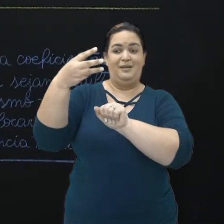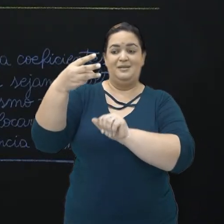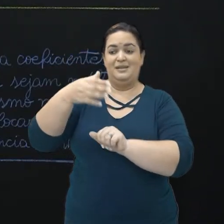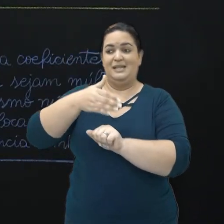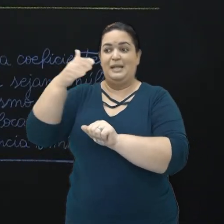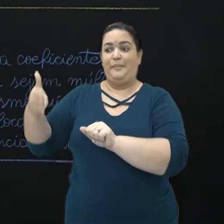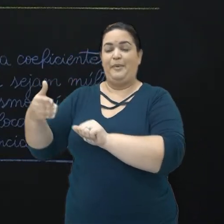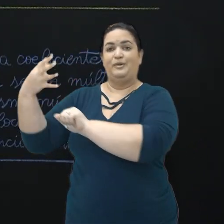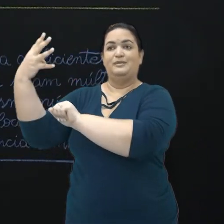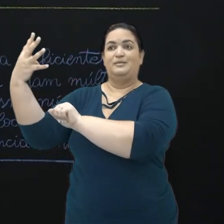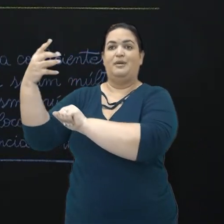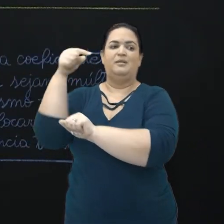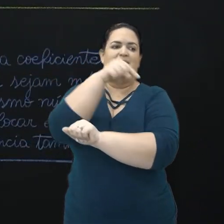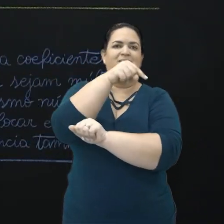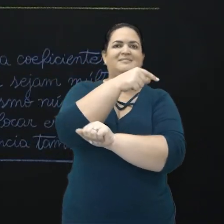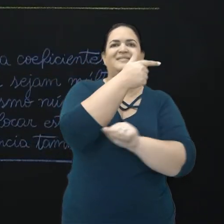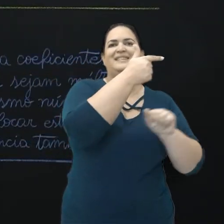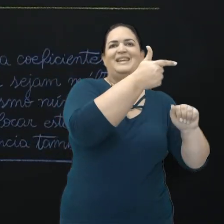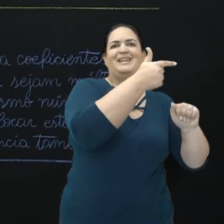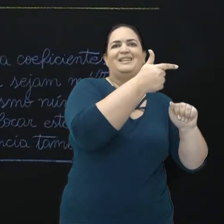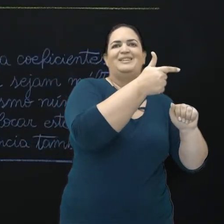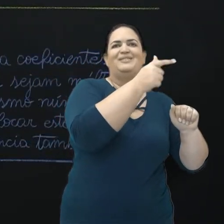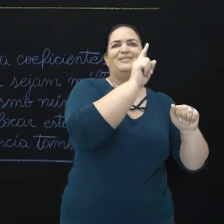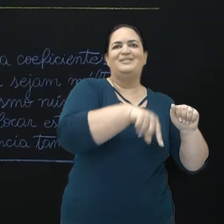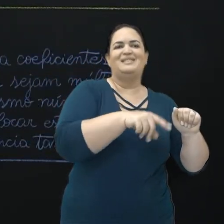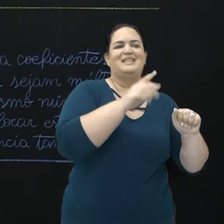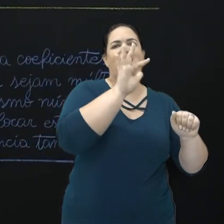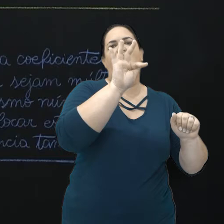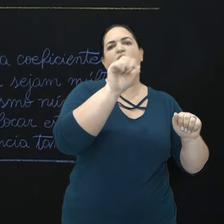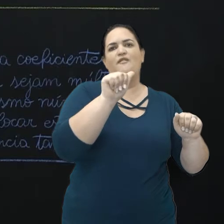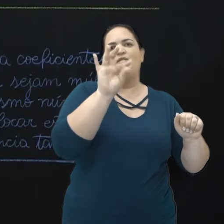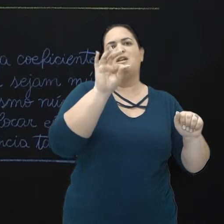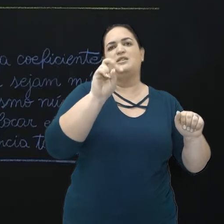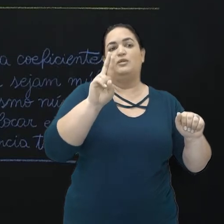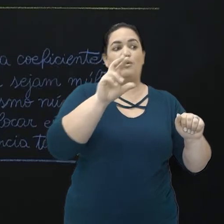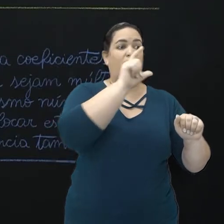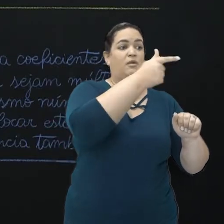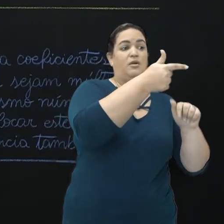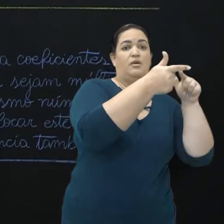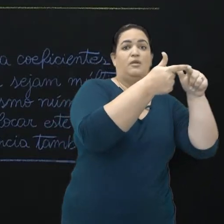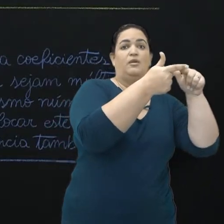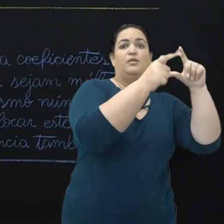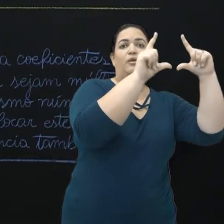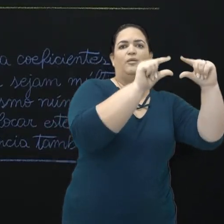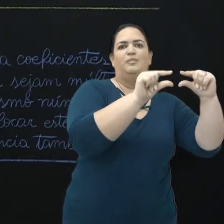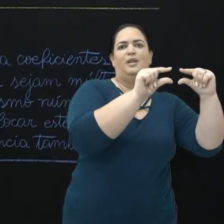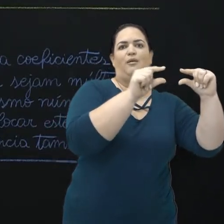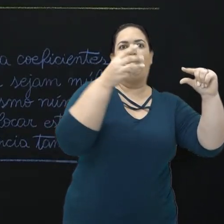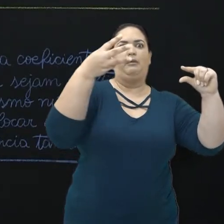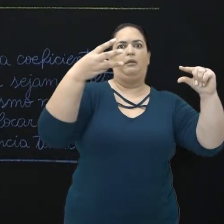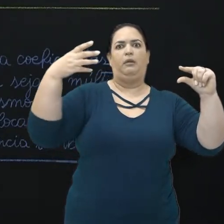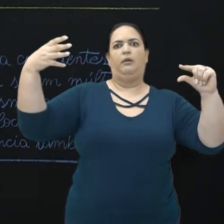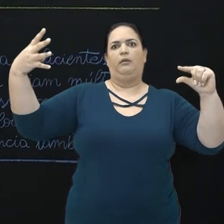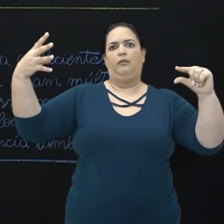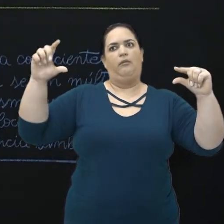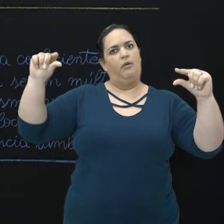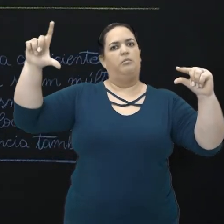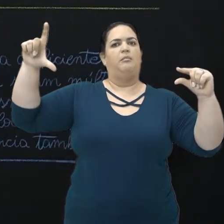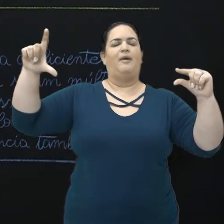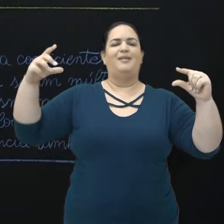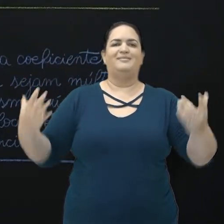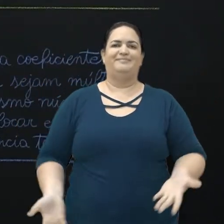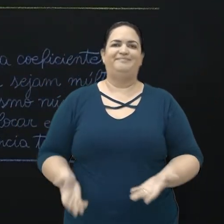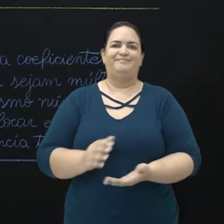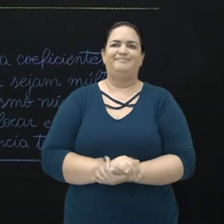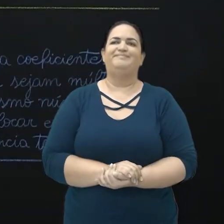o expoente 2 será o fator comum em evidência nesse caso. Na letra X, nós temos o x